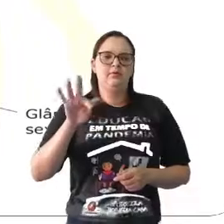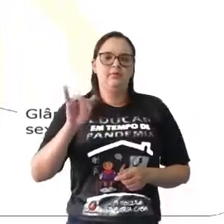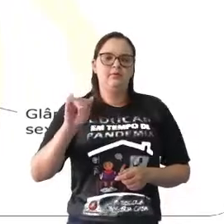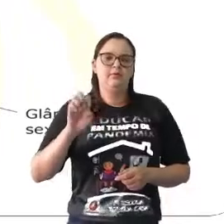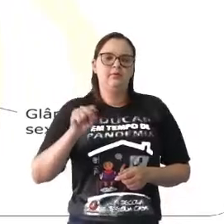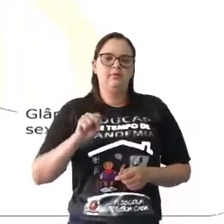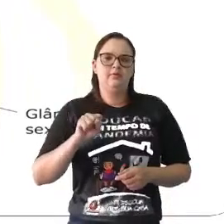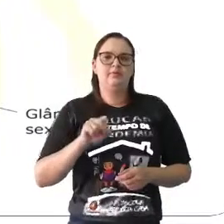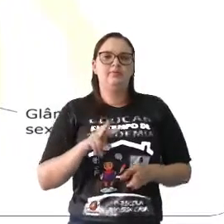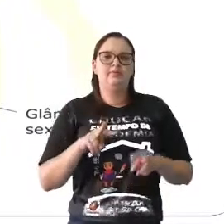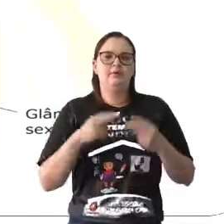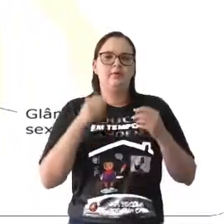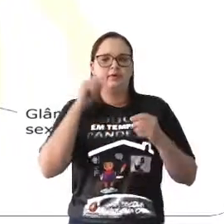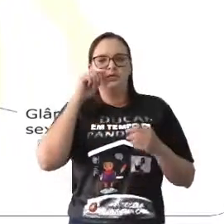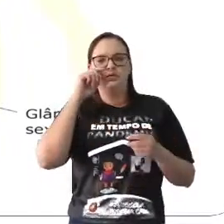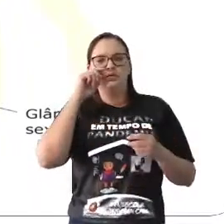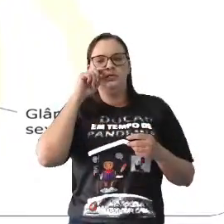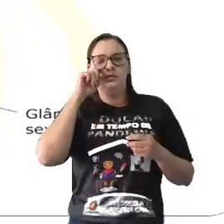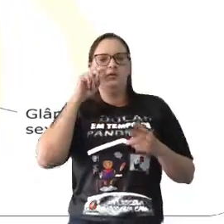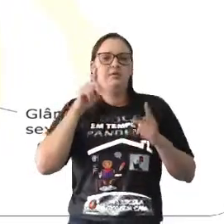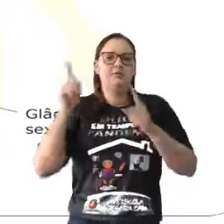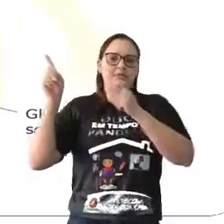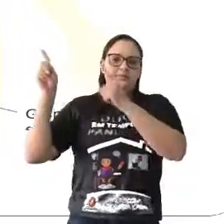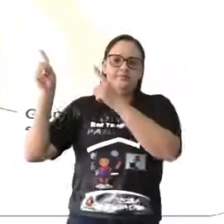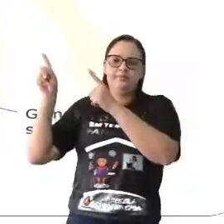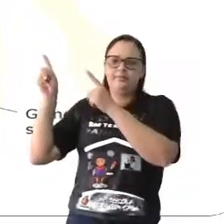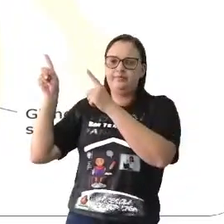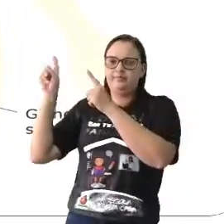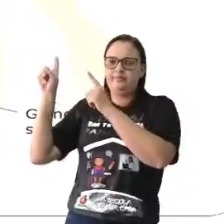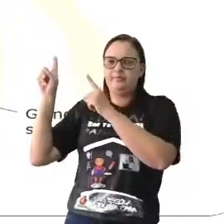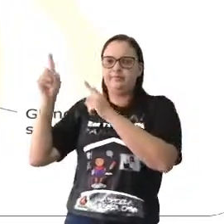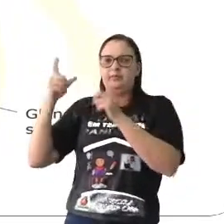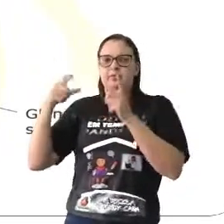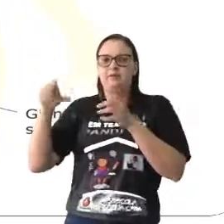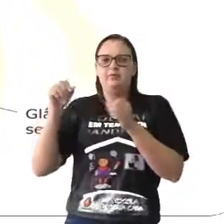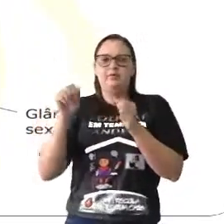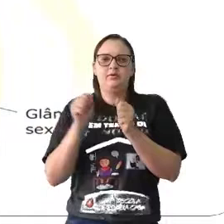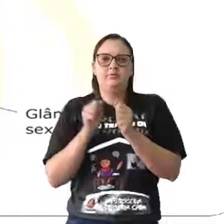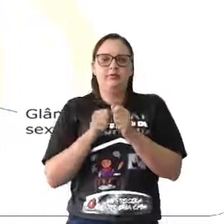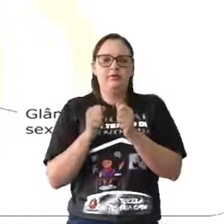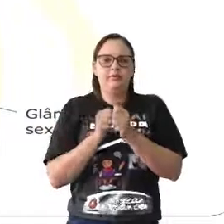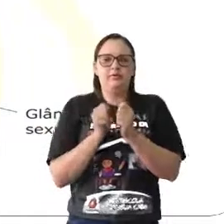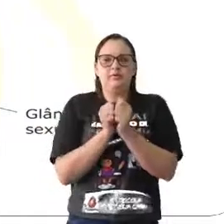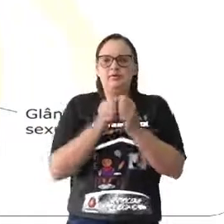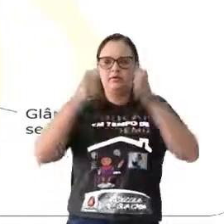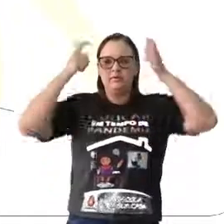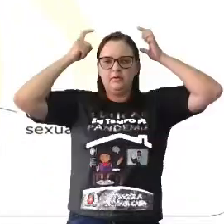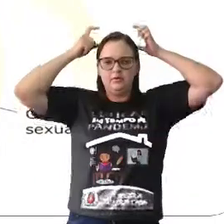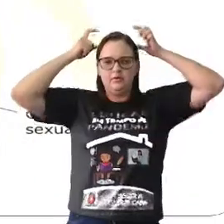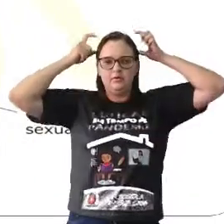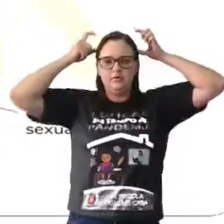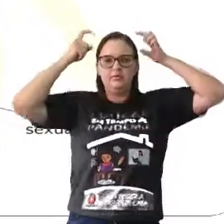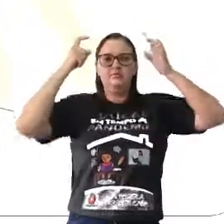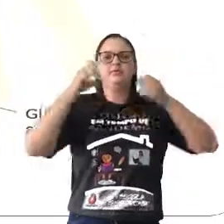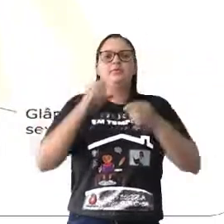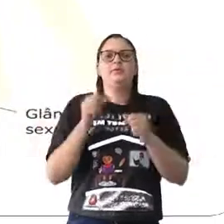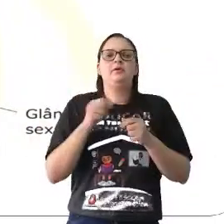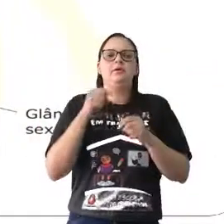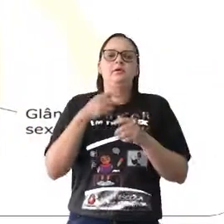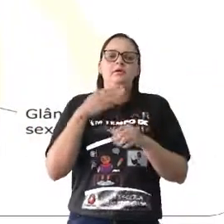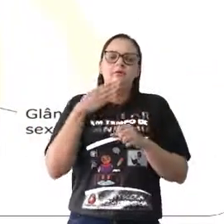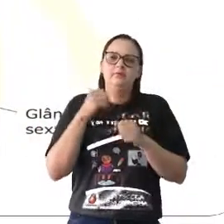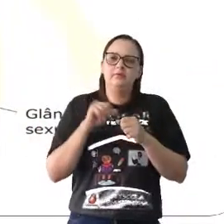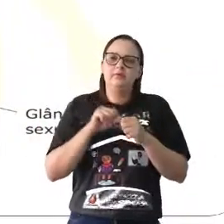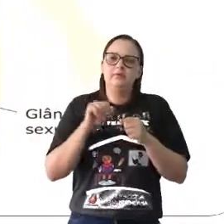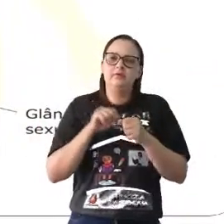é essa glândula que fica aqui, ó, localizada na região do nosso cérebro. Ela produz o hormônio do crescimento